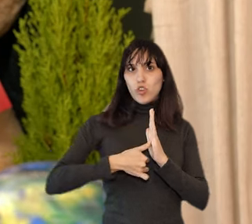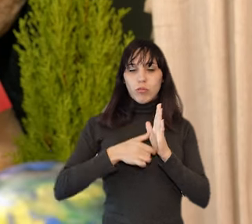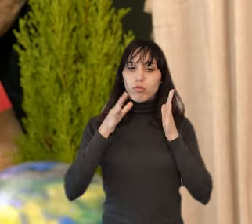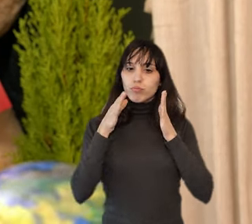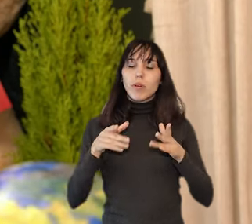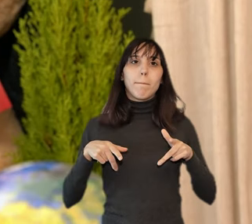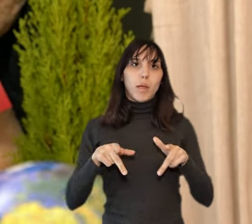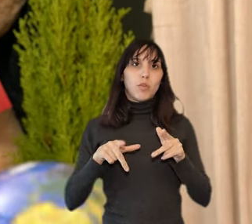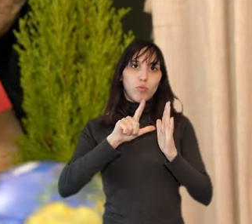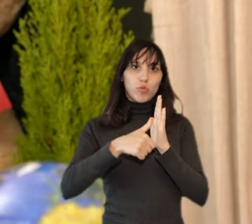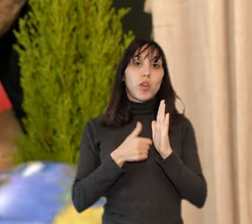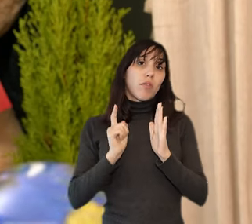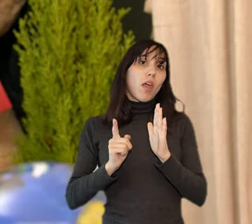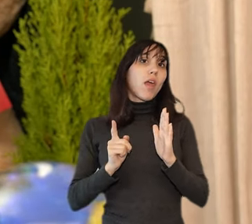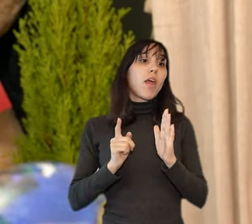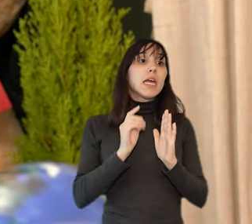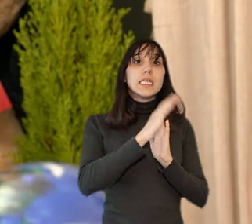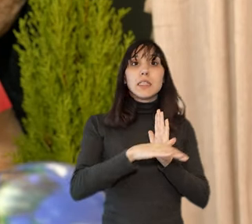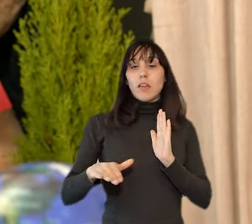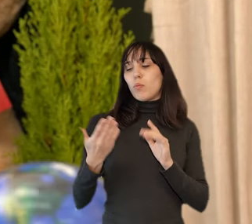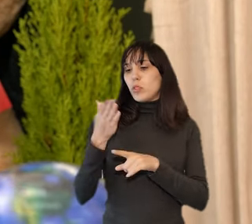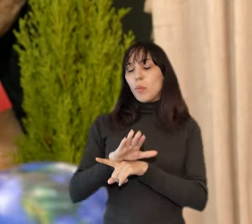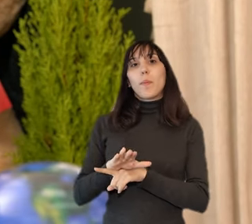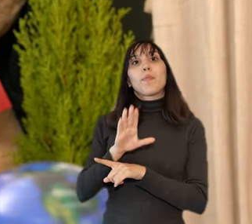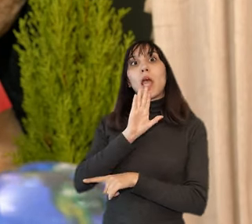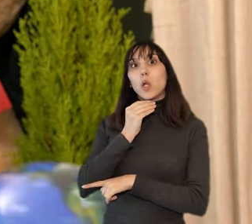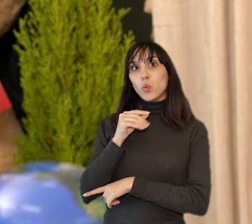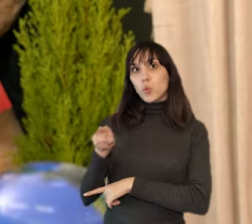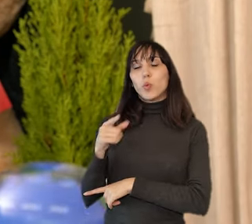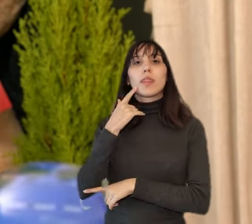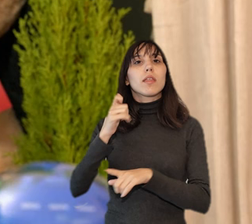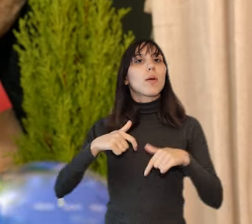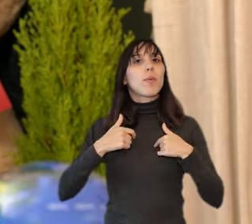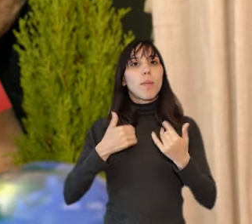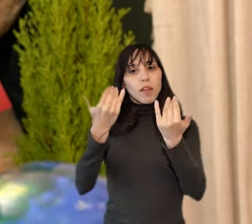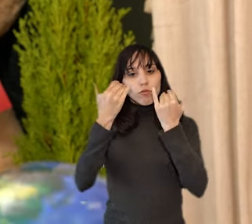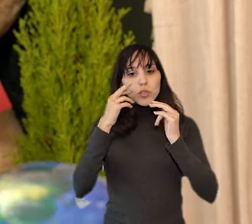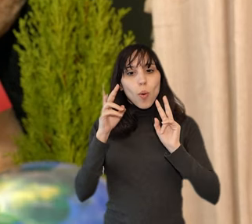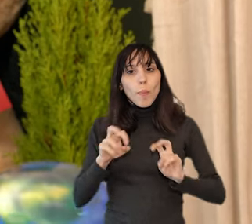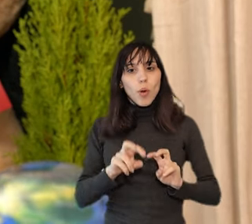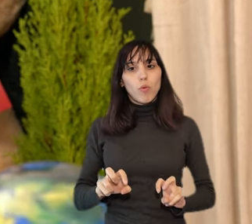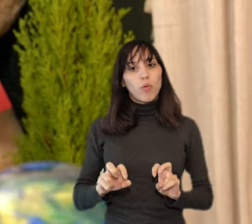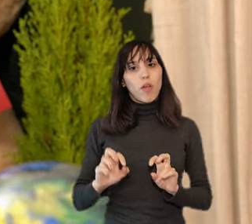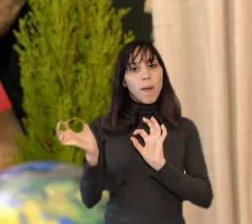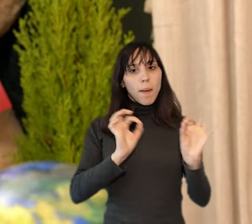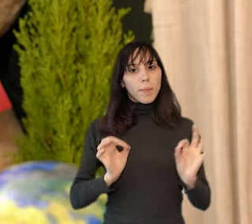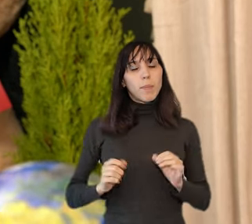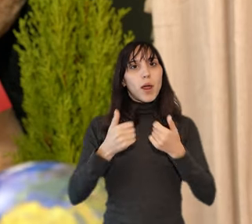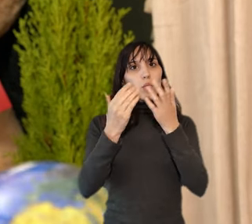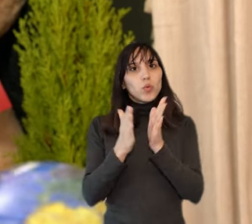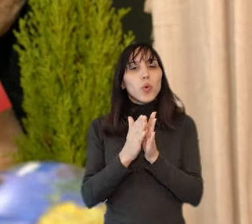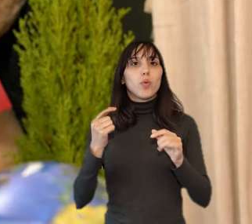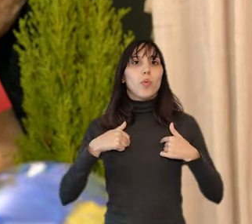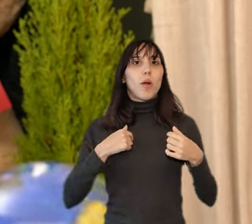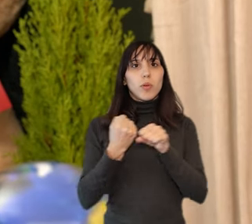no fundo baseada No método científico em que o aluno eh procura a sua informação não é e faz todo o seu